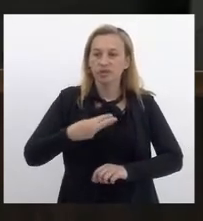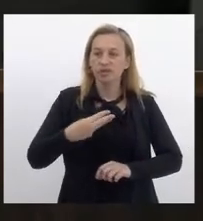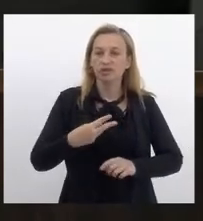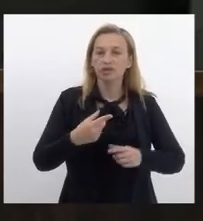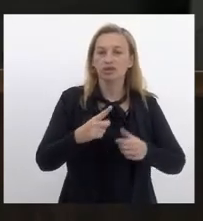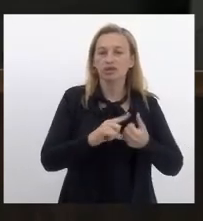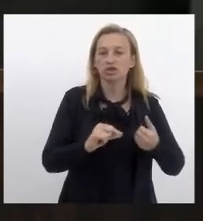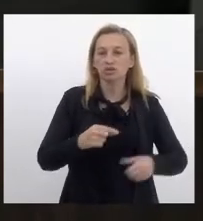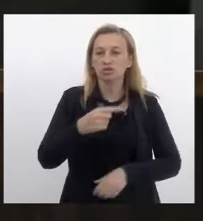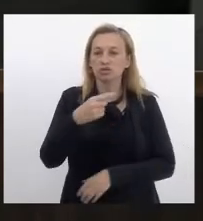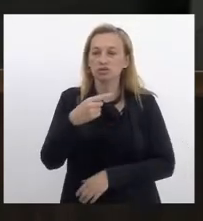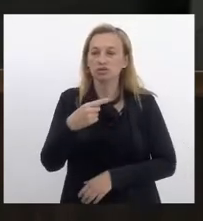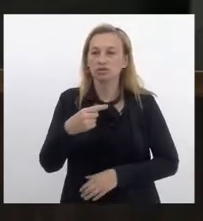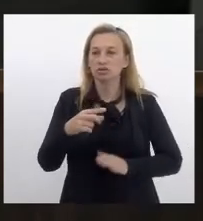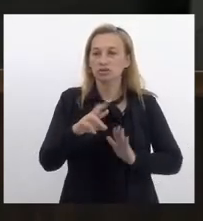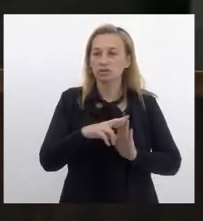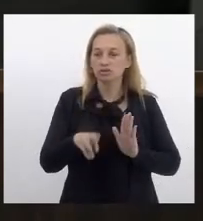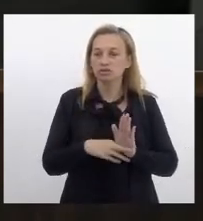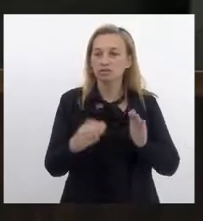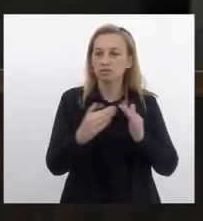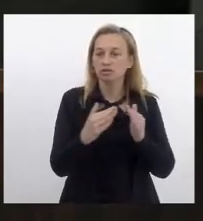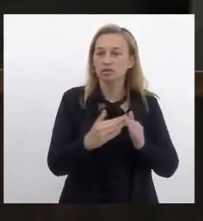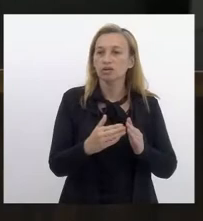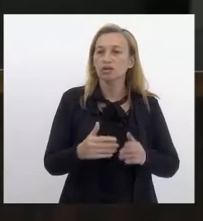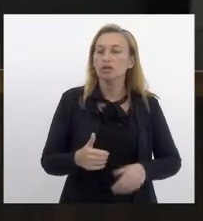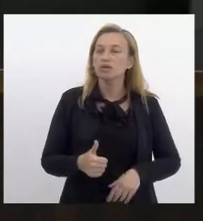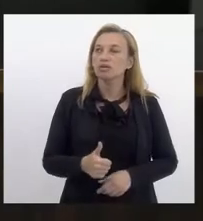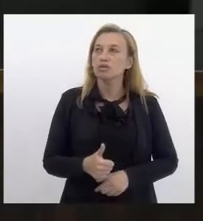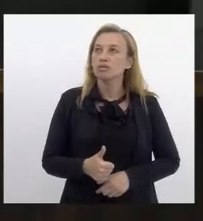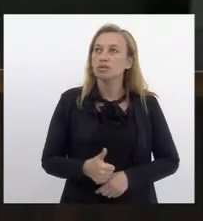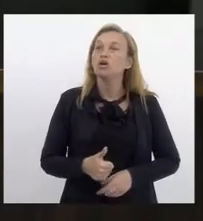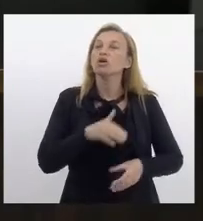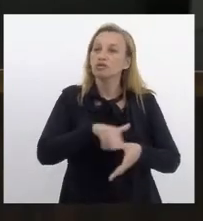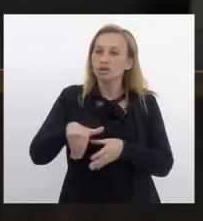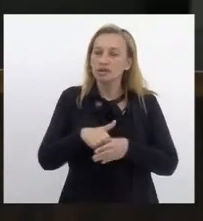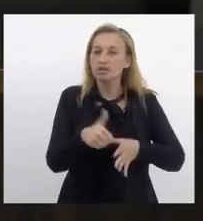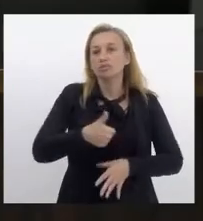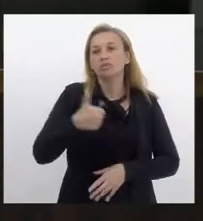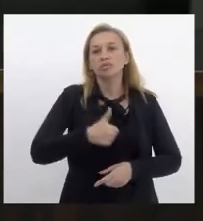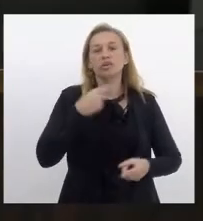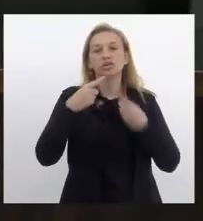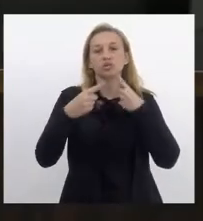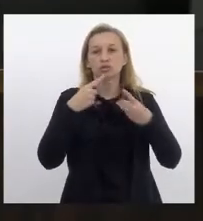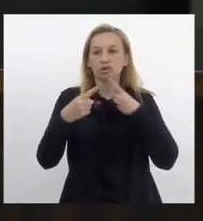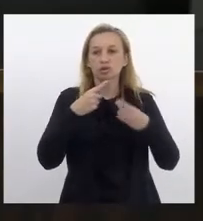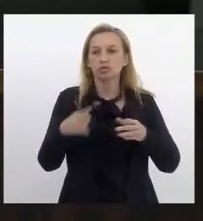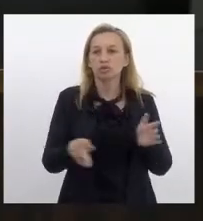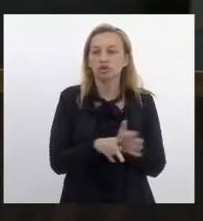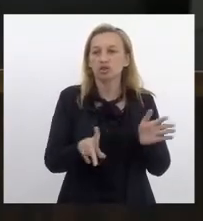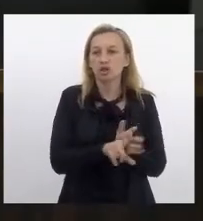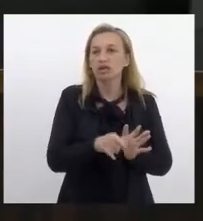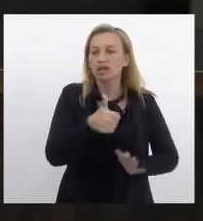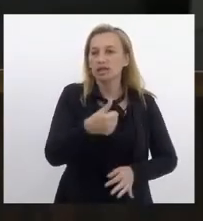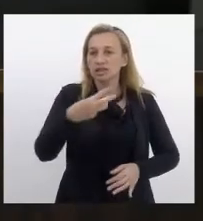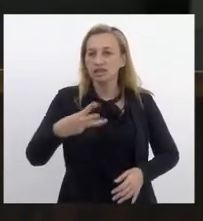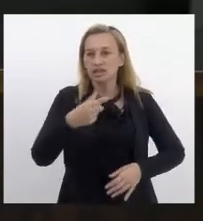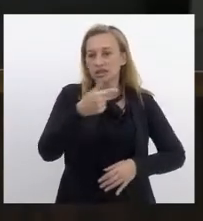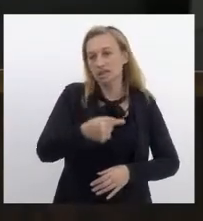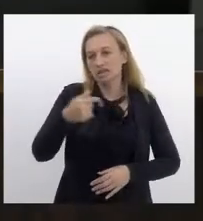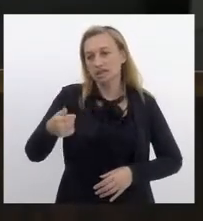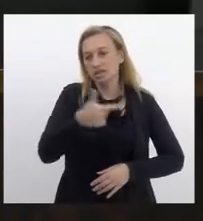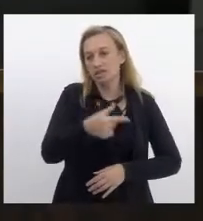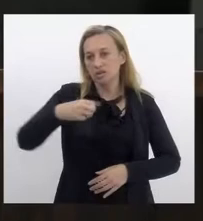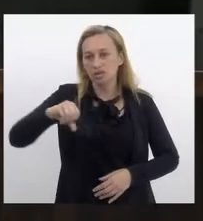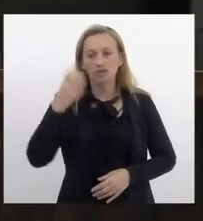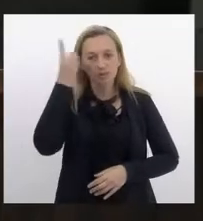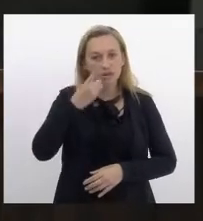Regimento Interno, em tramitação editária e ordinária, em votação, em primeira discussão, projeto de lei 13.77/19, de autoria